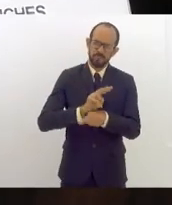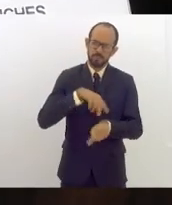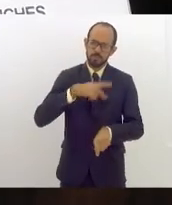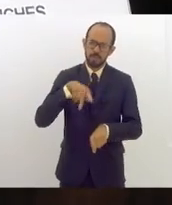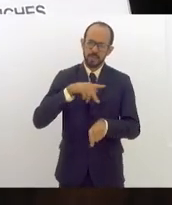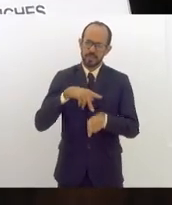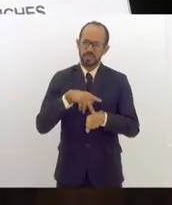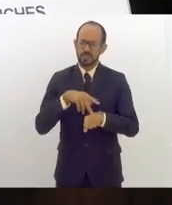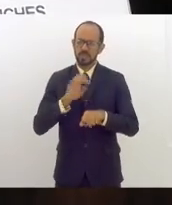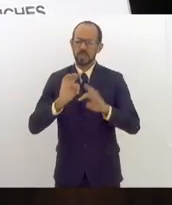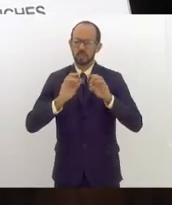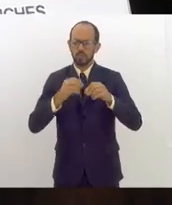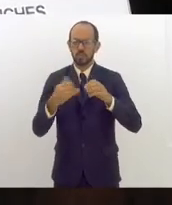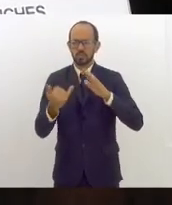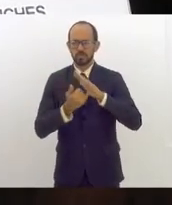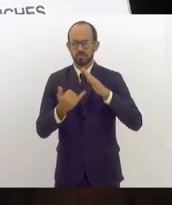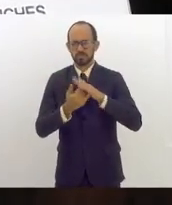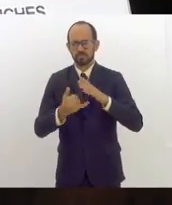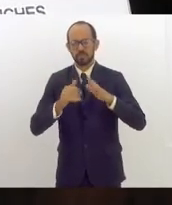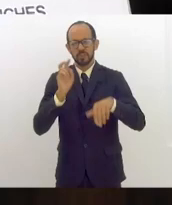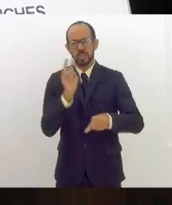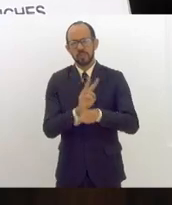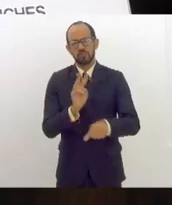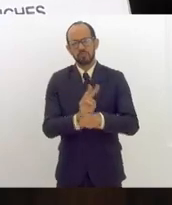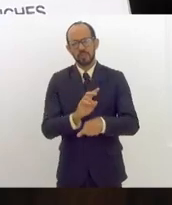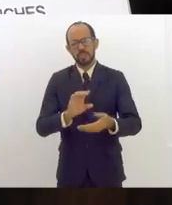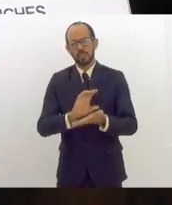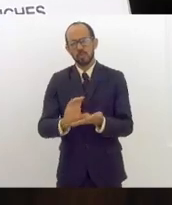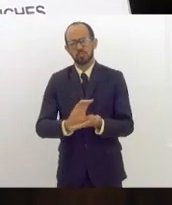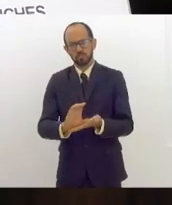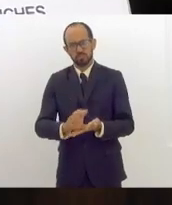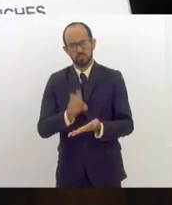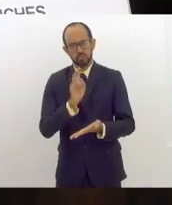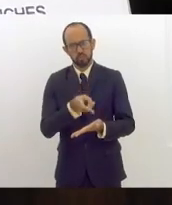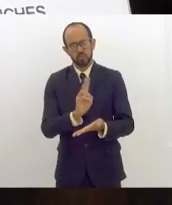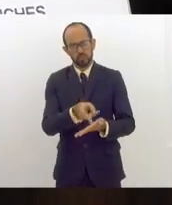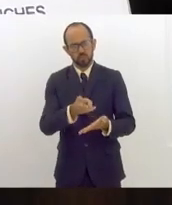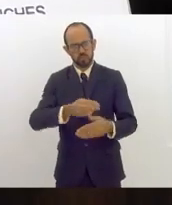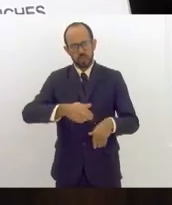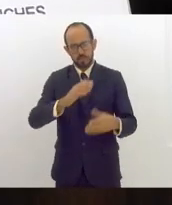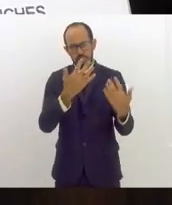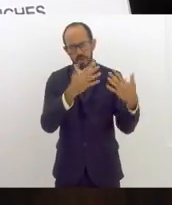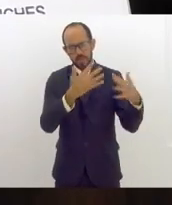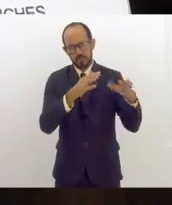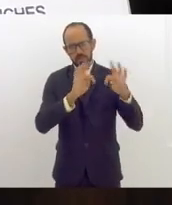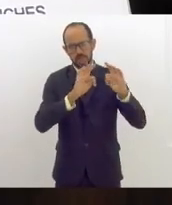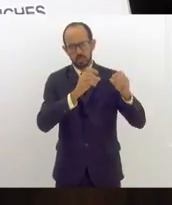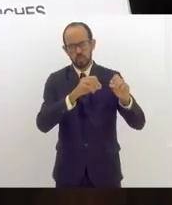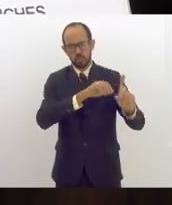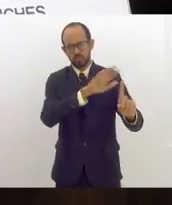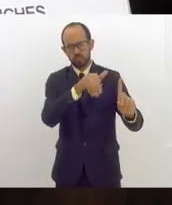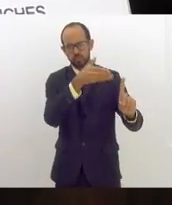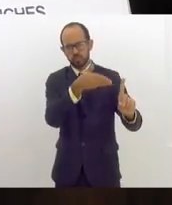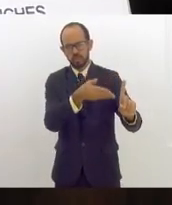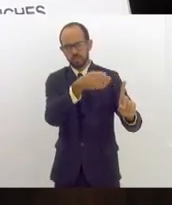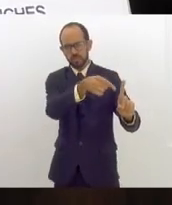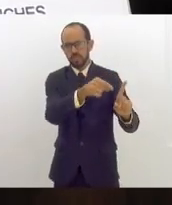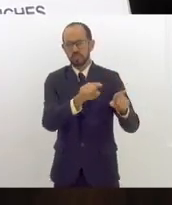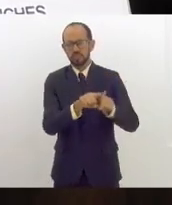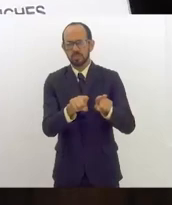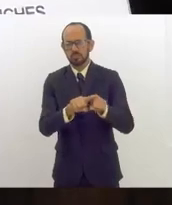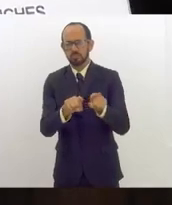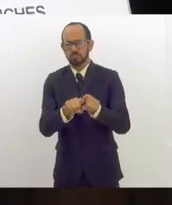instituições e a defesa da constitucionalidade enquanto devidamente preservadas Parabéns os homenageados isto ainda parece bem a gente também